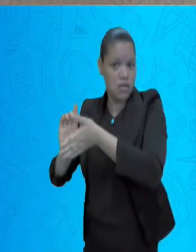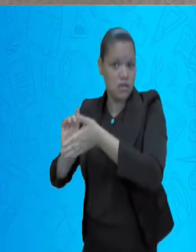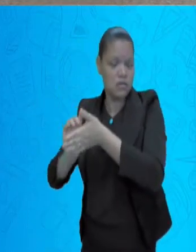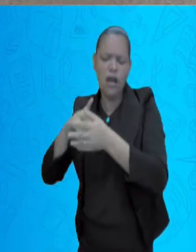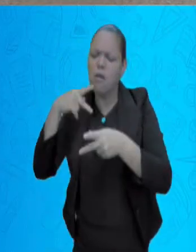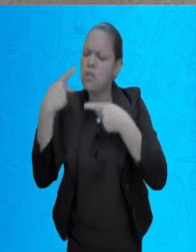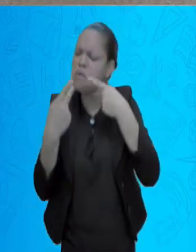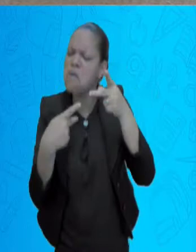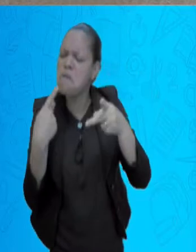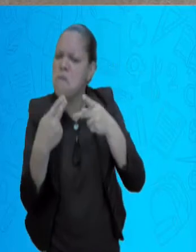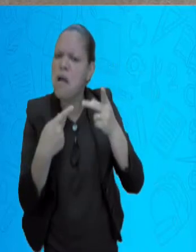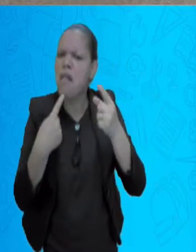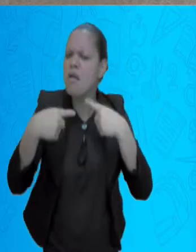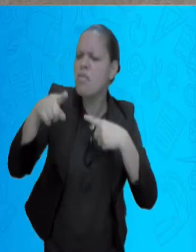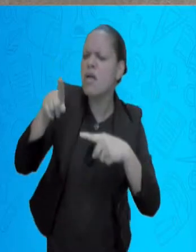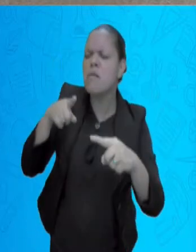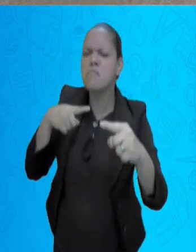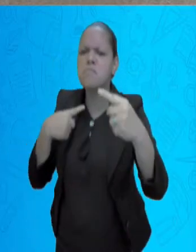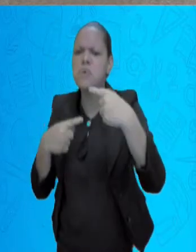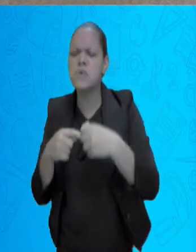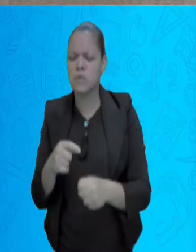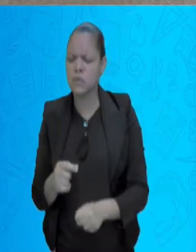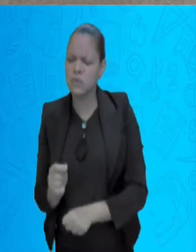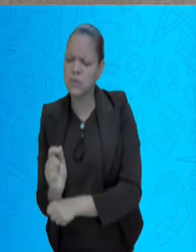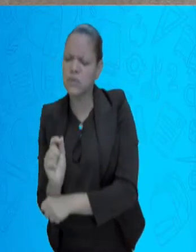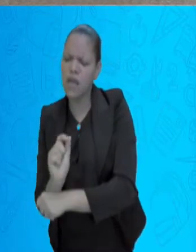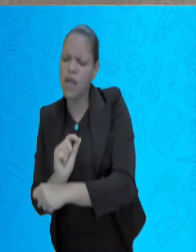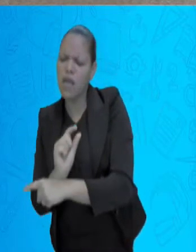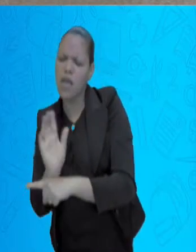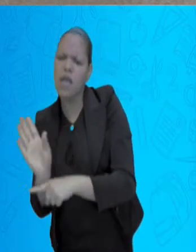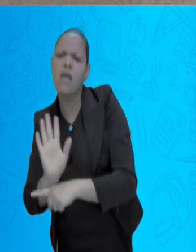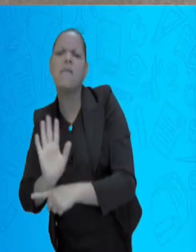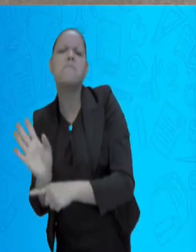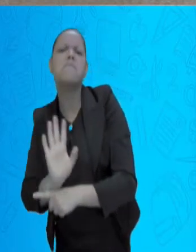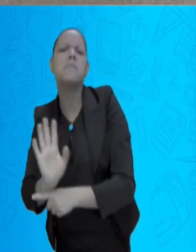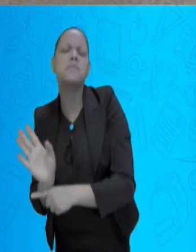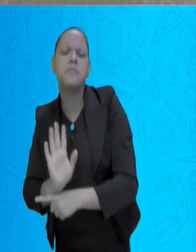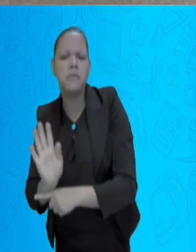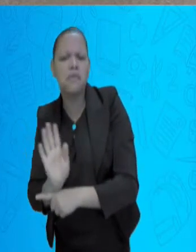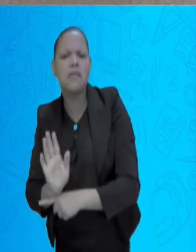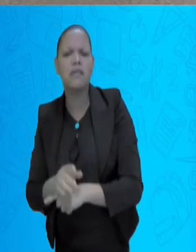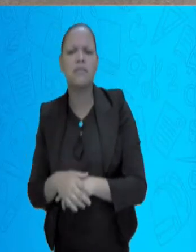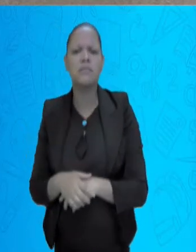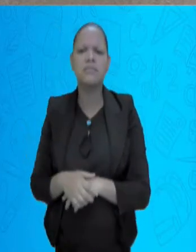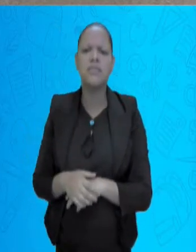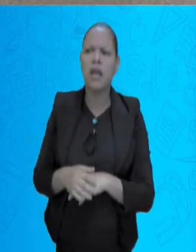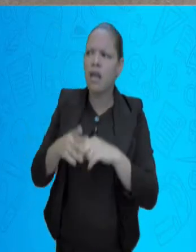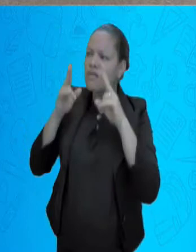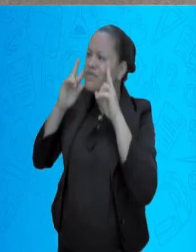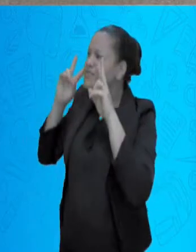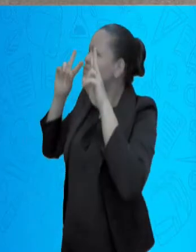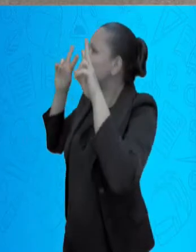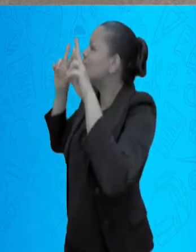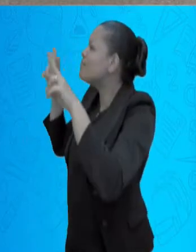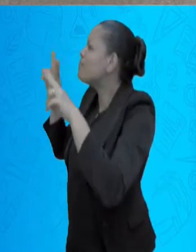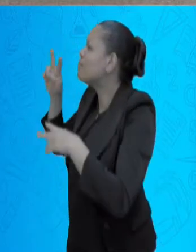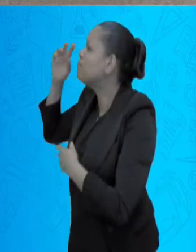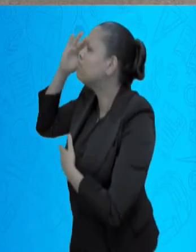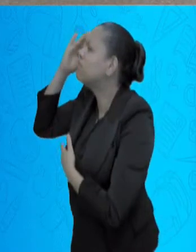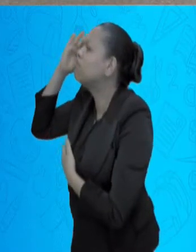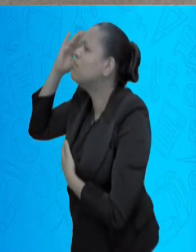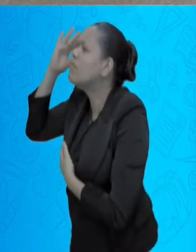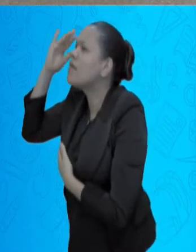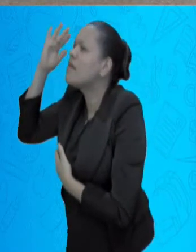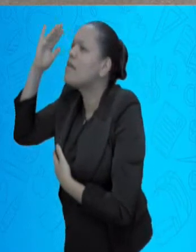nos filmes, a gente vê a orquestra, a gente imagina a música clássica, né?